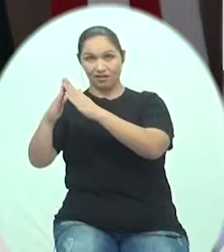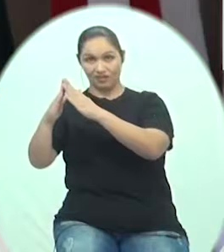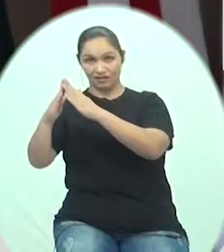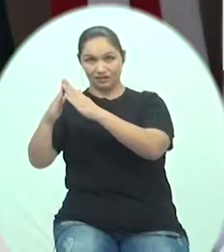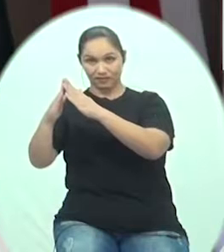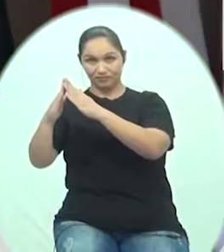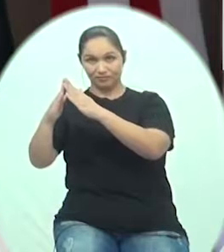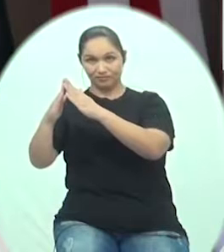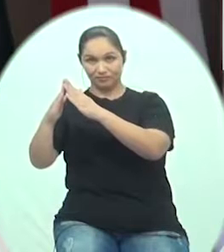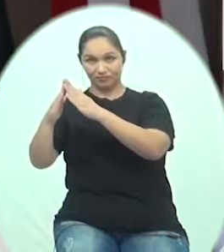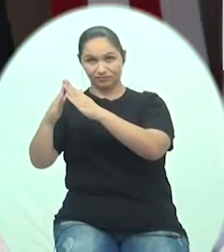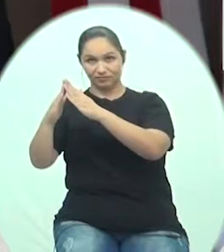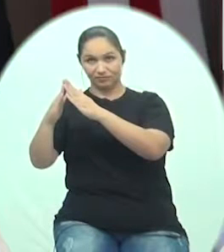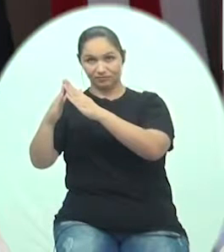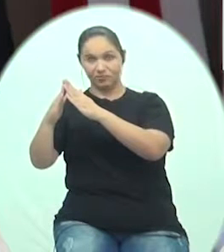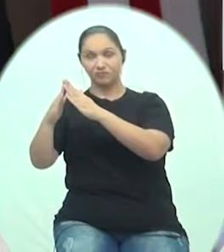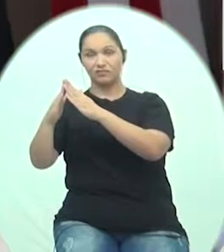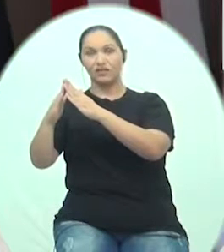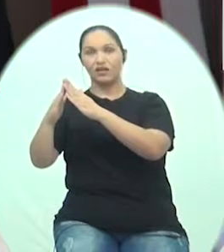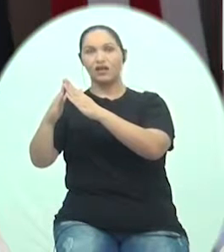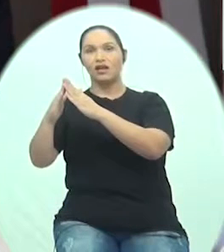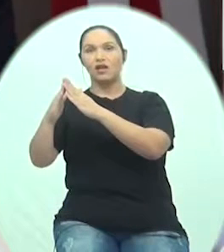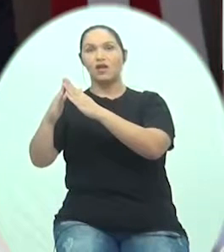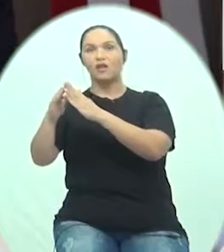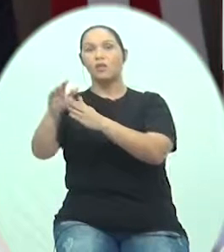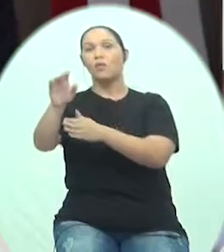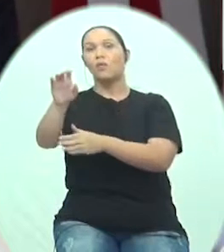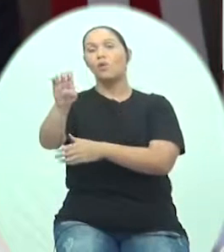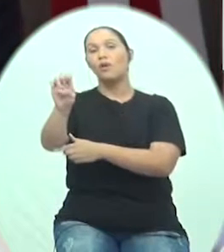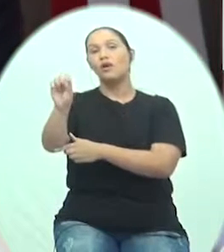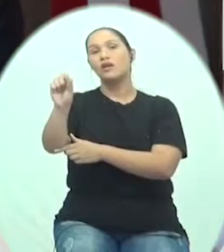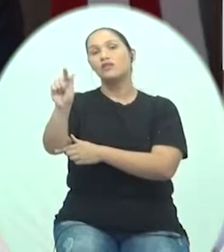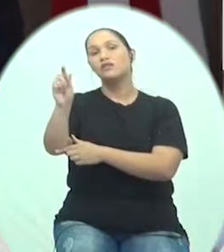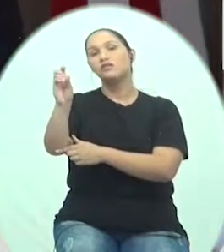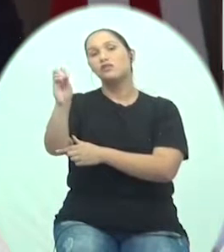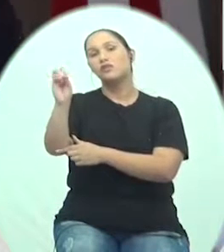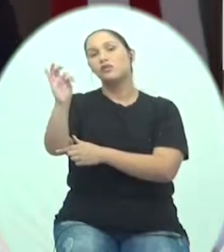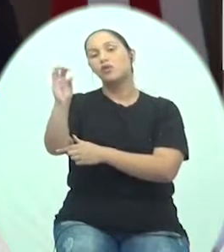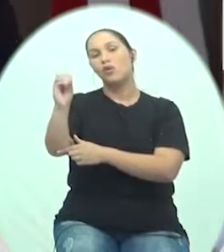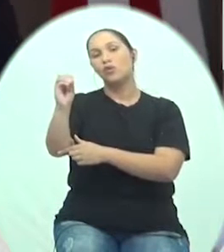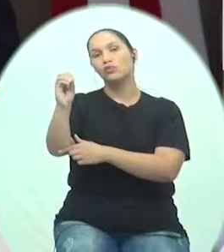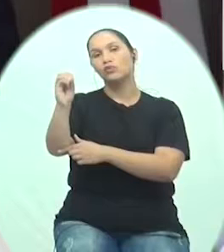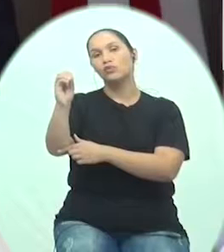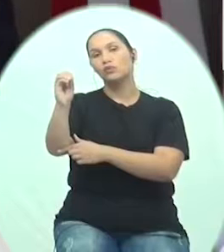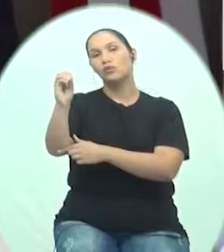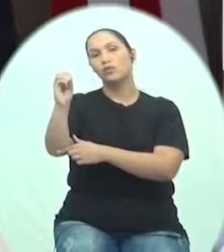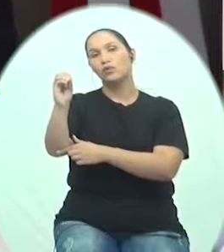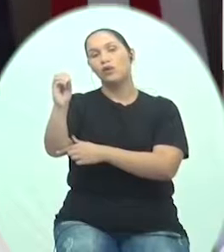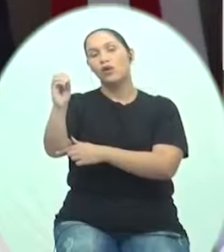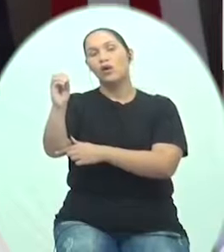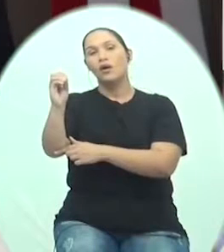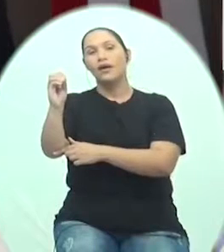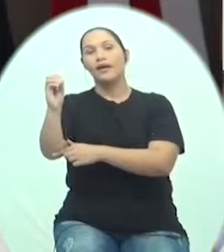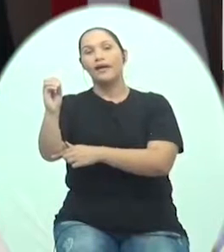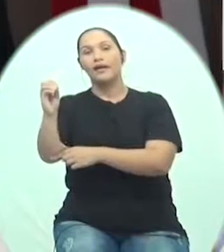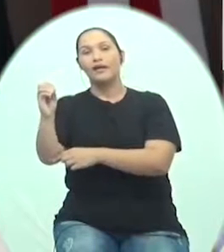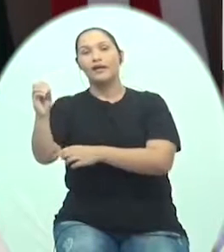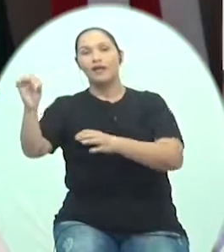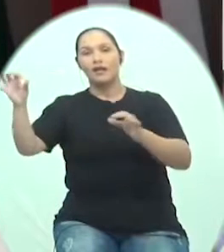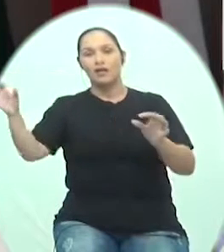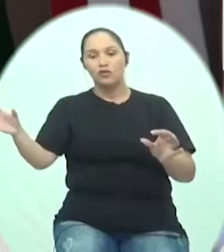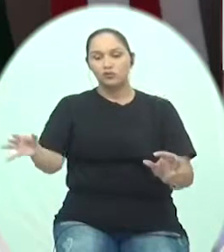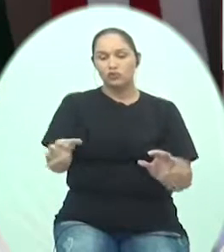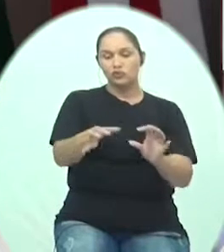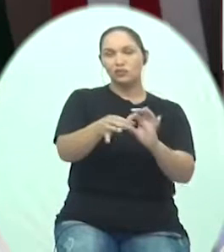aproveita o programa se liga na rede e faça a ligação eh na rede coletora né porque